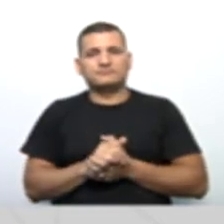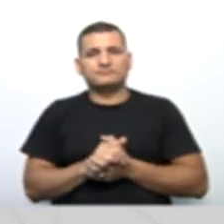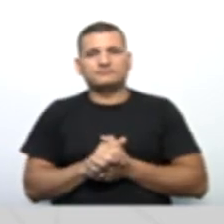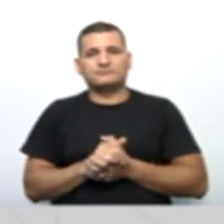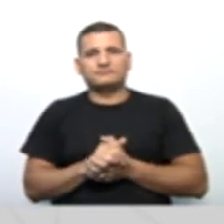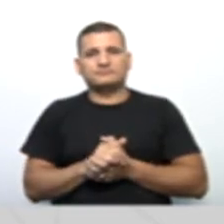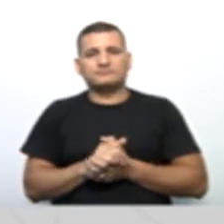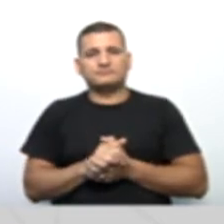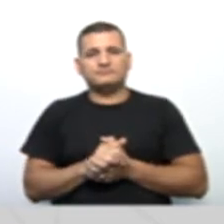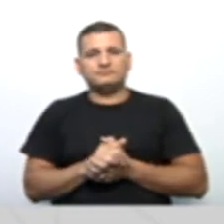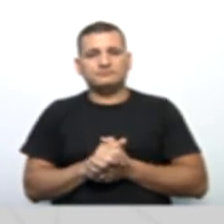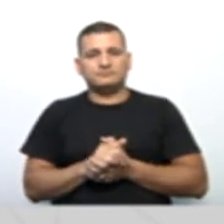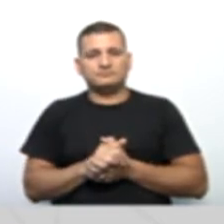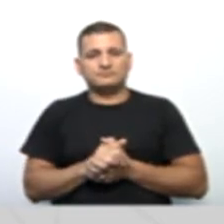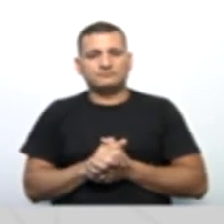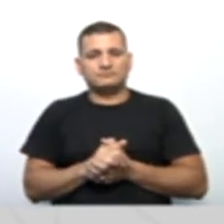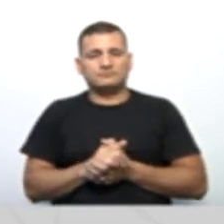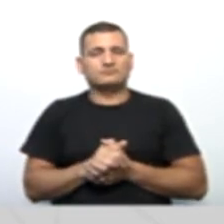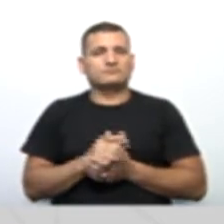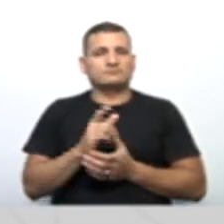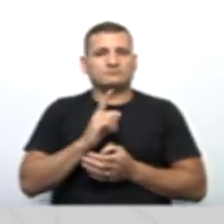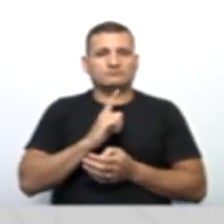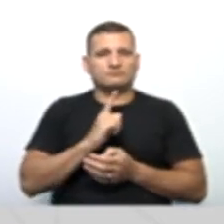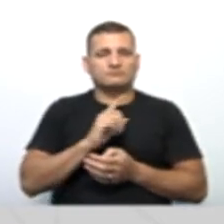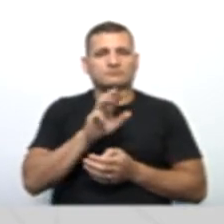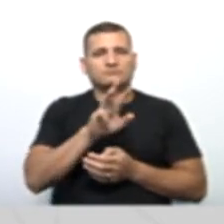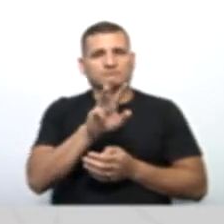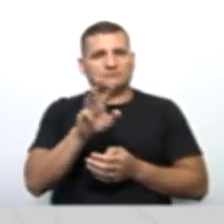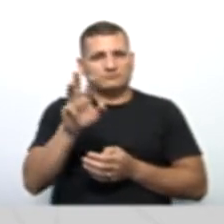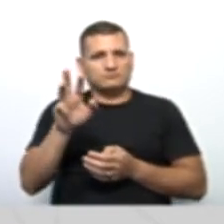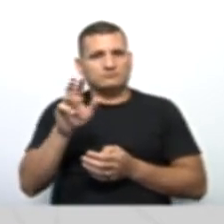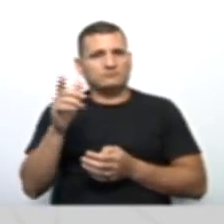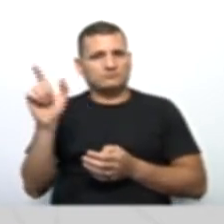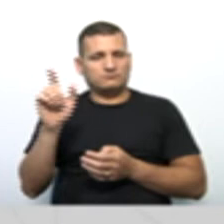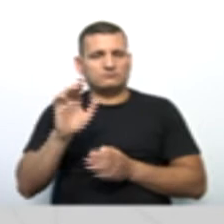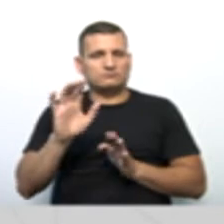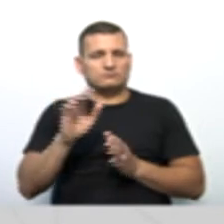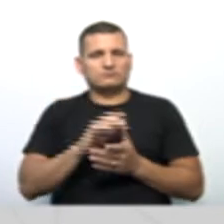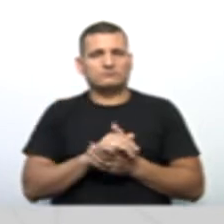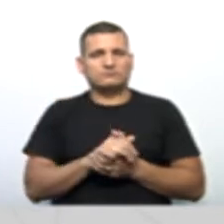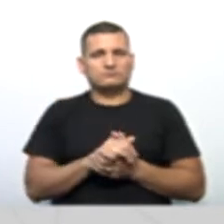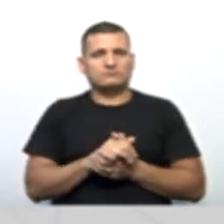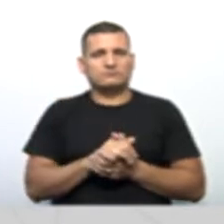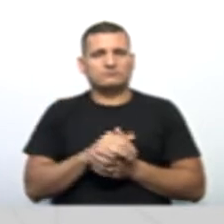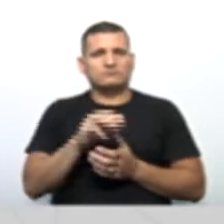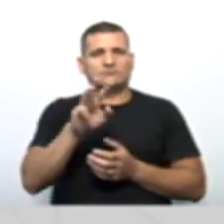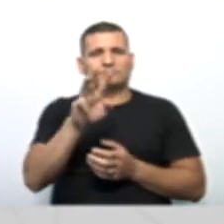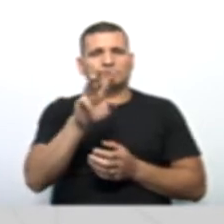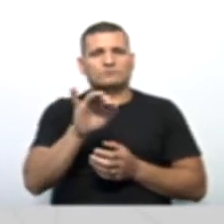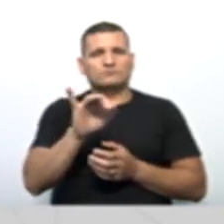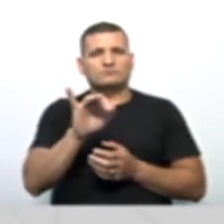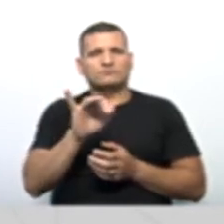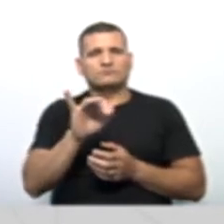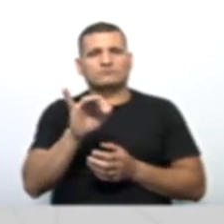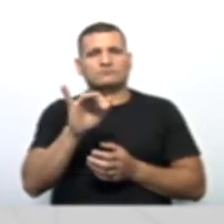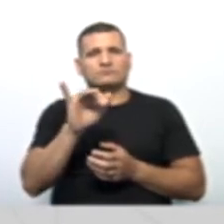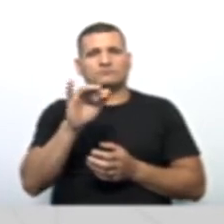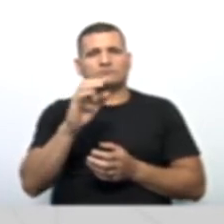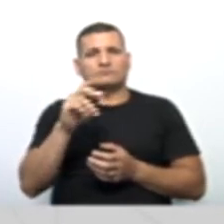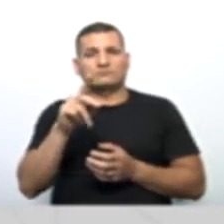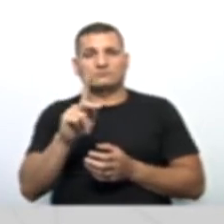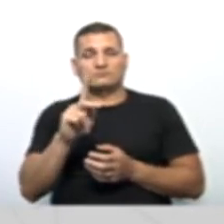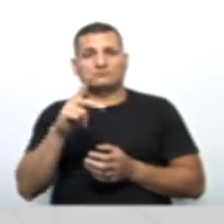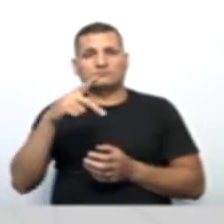que que foge um pouquinho dessa regra é professor que é o wikipedia wikipédia é um texto